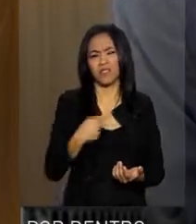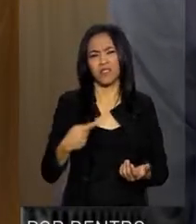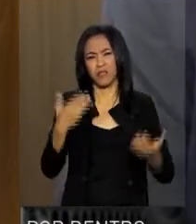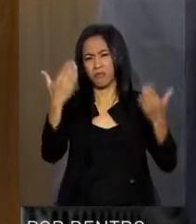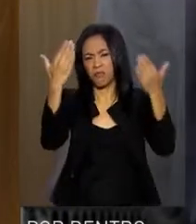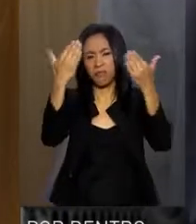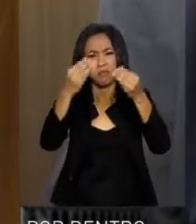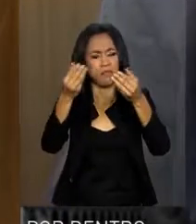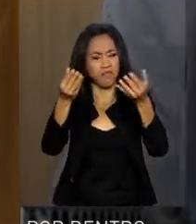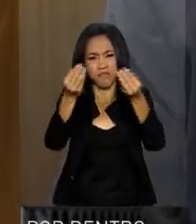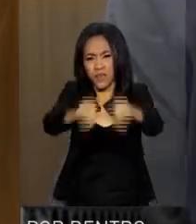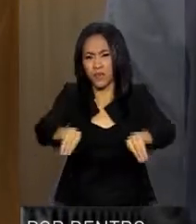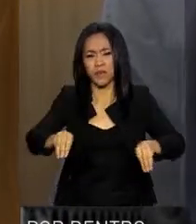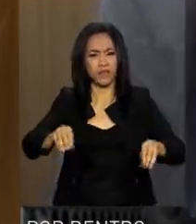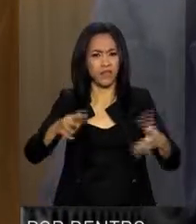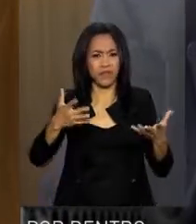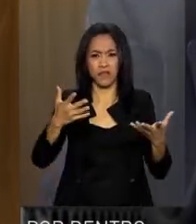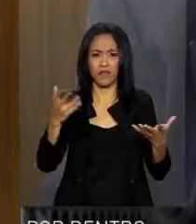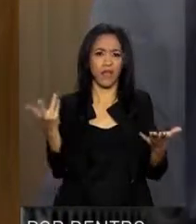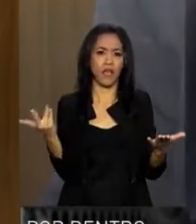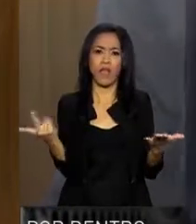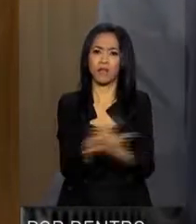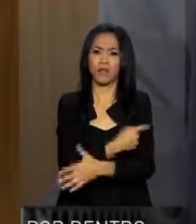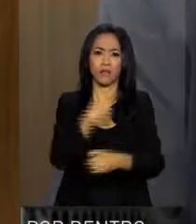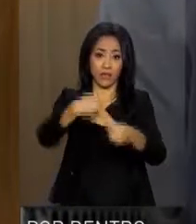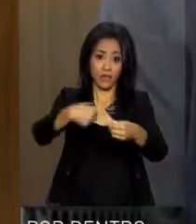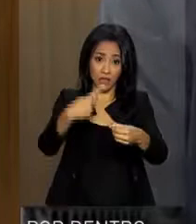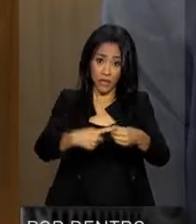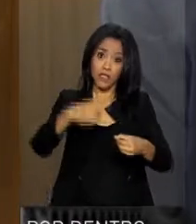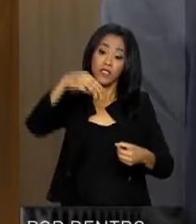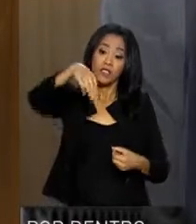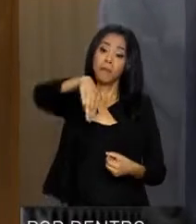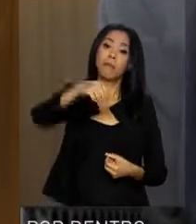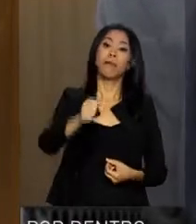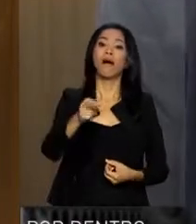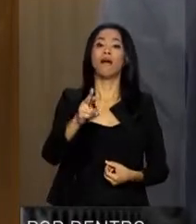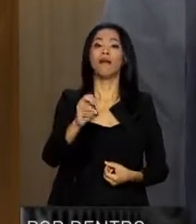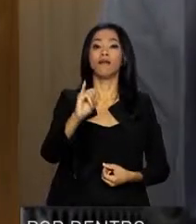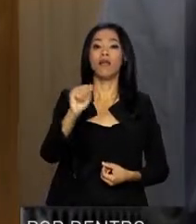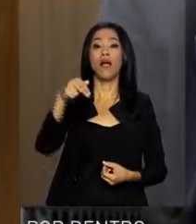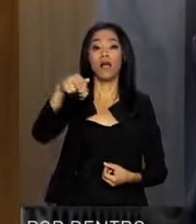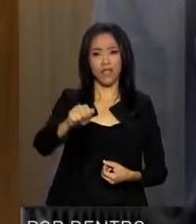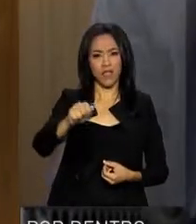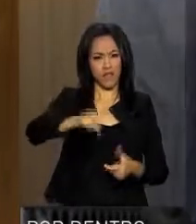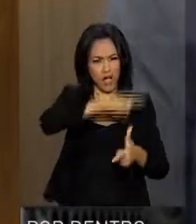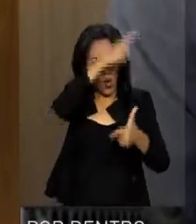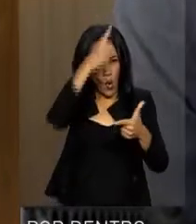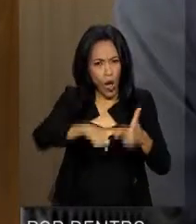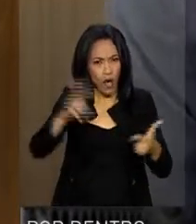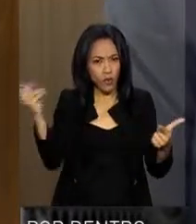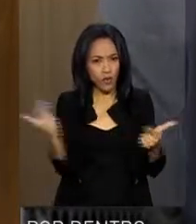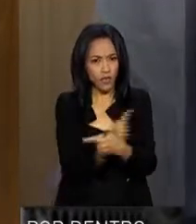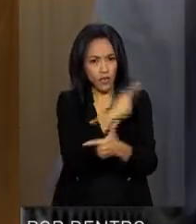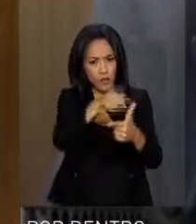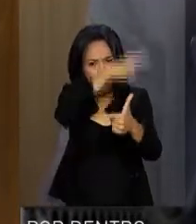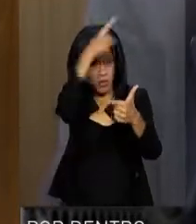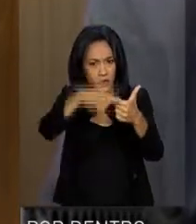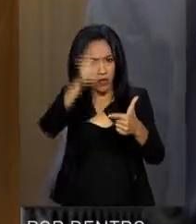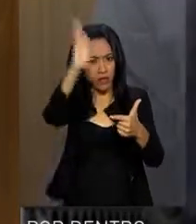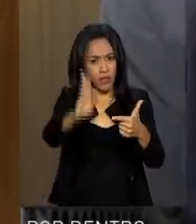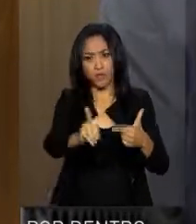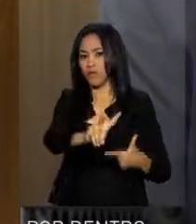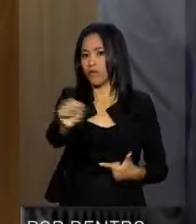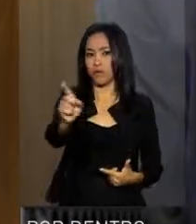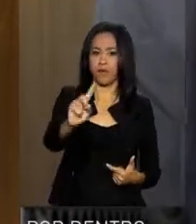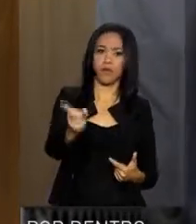aconteceu e mariana ela não vai se repetir até mesmo a volta do funcionamento da empresa eo condicionei a